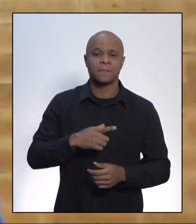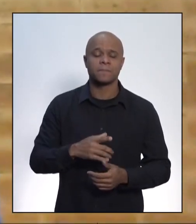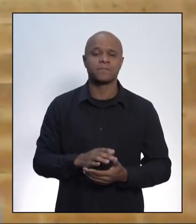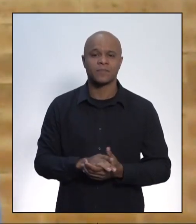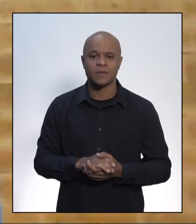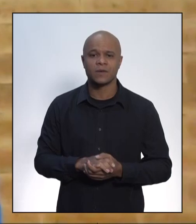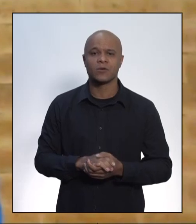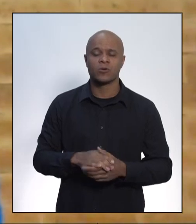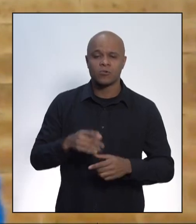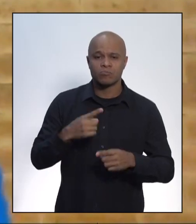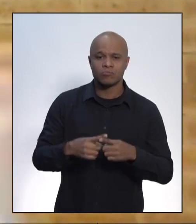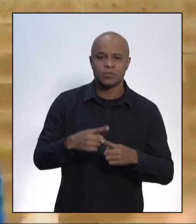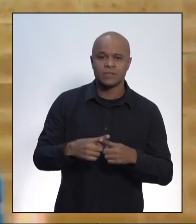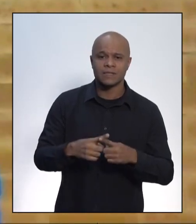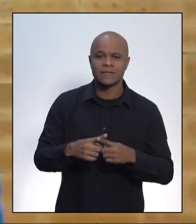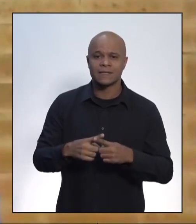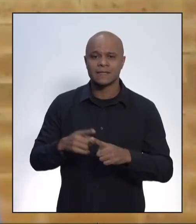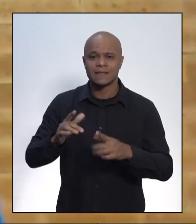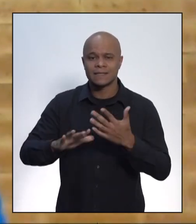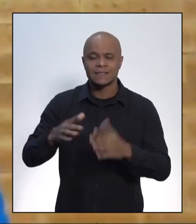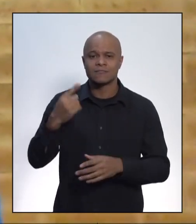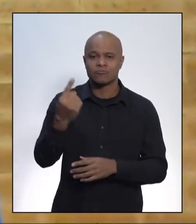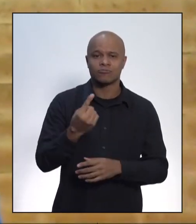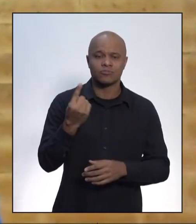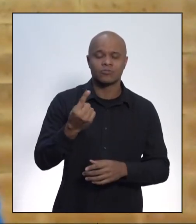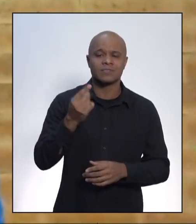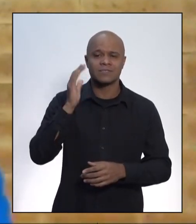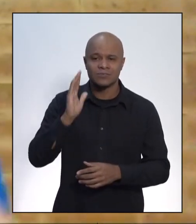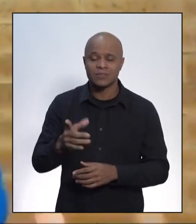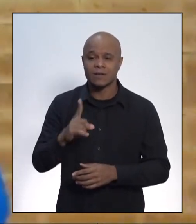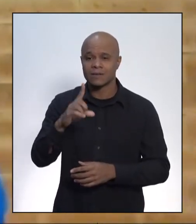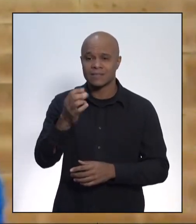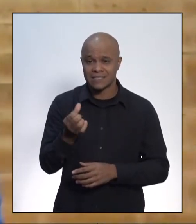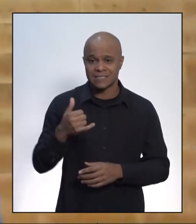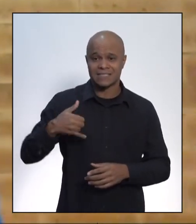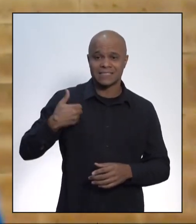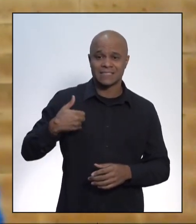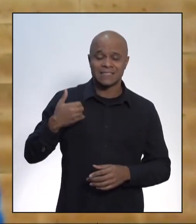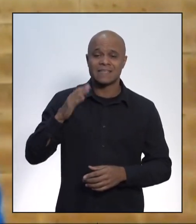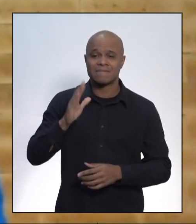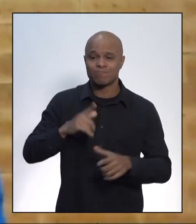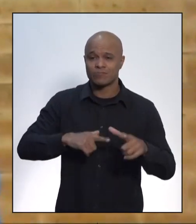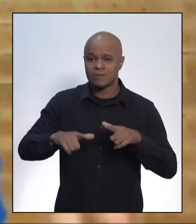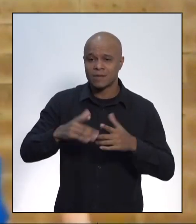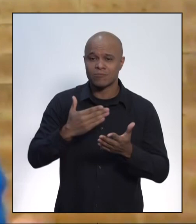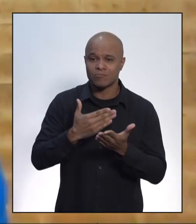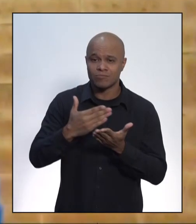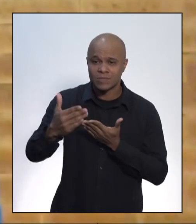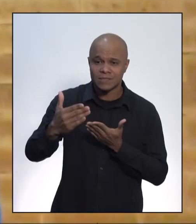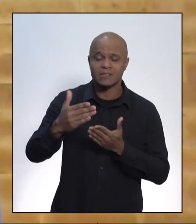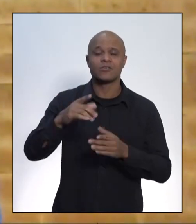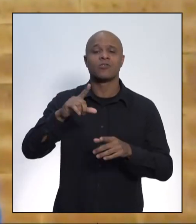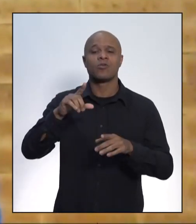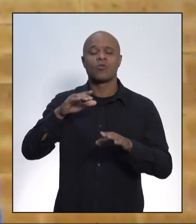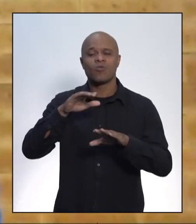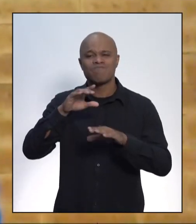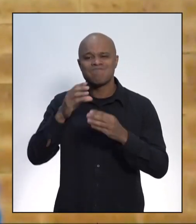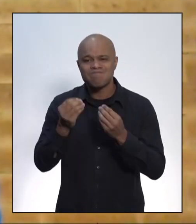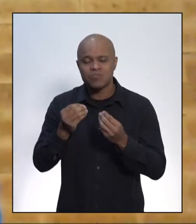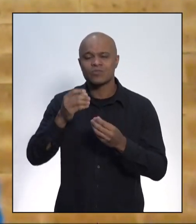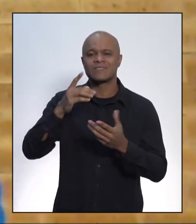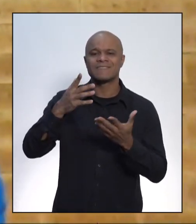Passei, né, a viver, né, sozinho já muito cedo, com 16 anos de idade, tendo que me manter. Então, com isso, acho que eu desenvolvi